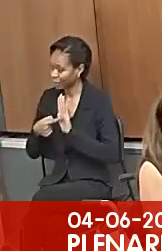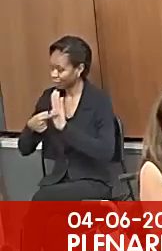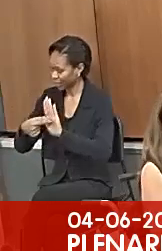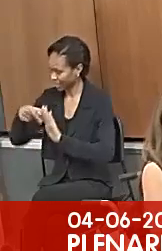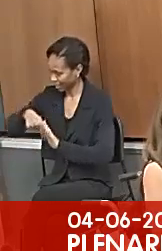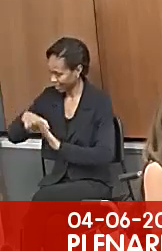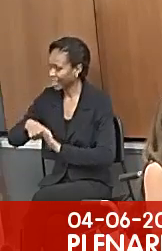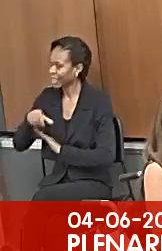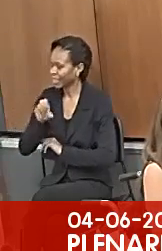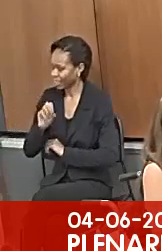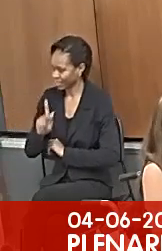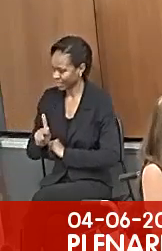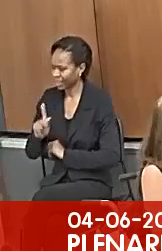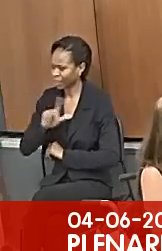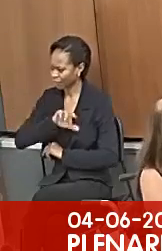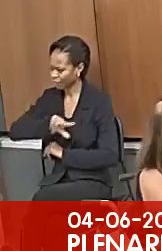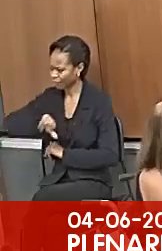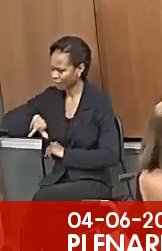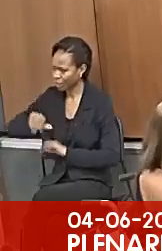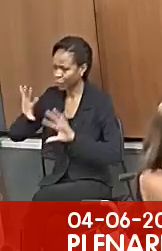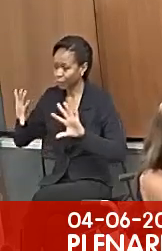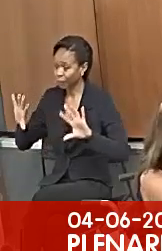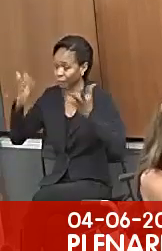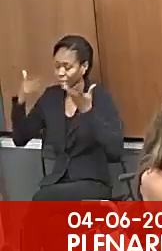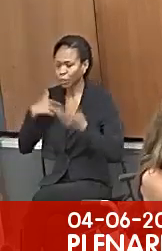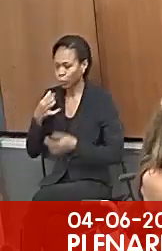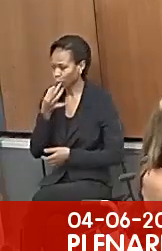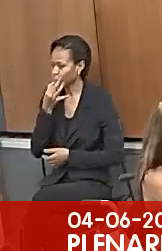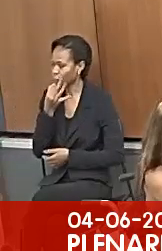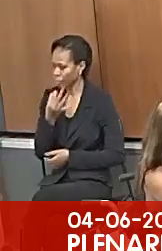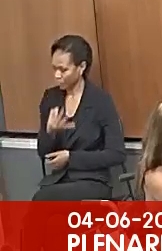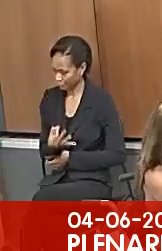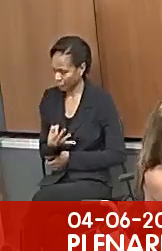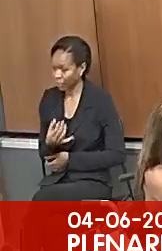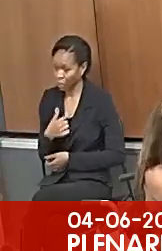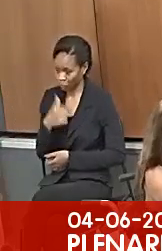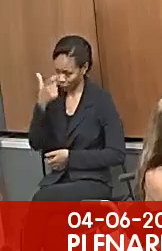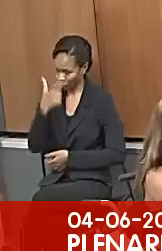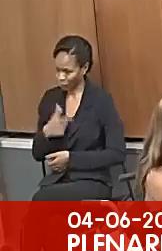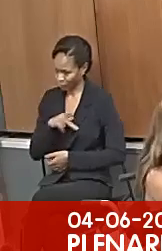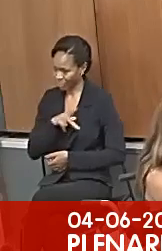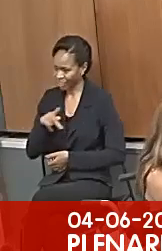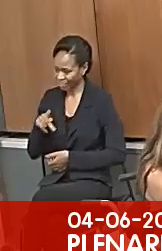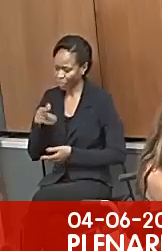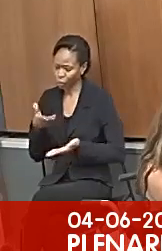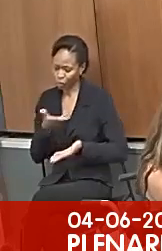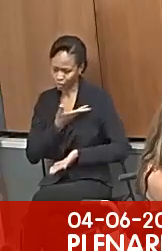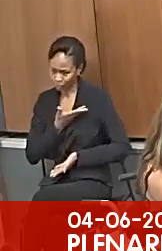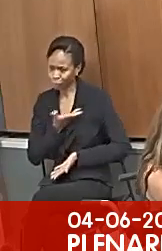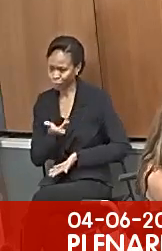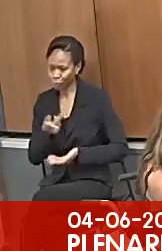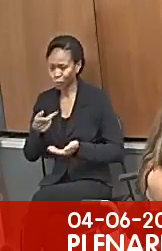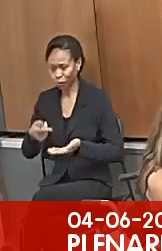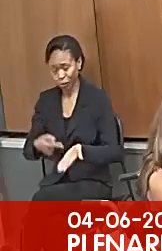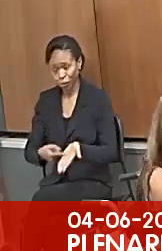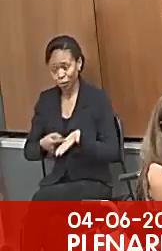viu? Obrigado. A gente tem vários eventos e vou sugerir aqui, como presidente, aos meus amigos, tenho certeza que eles vão